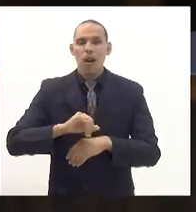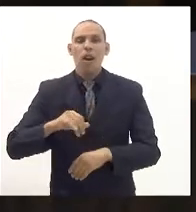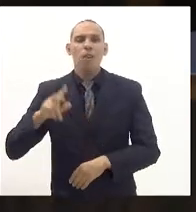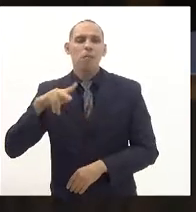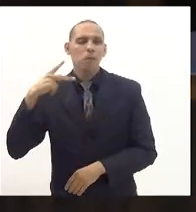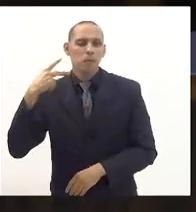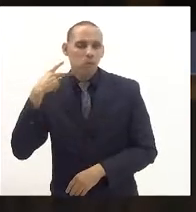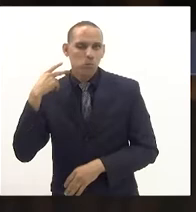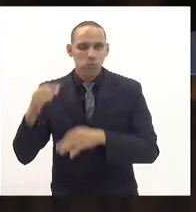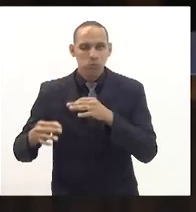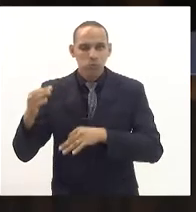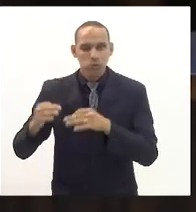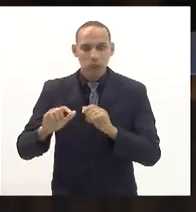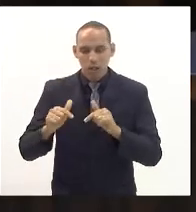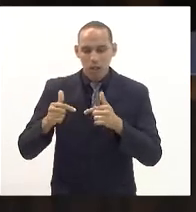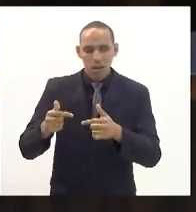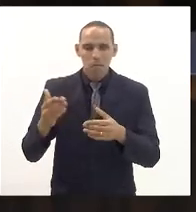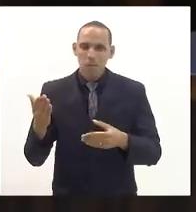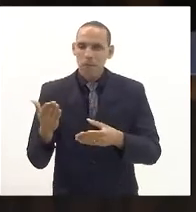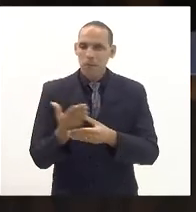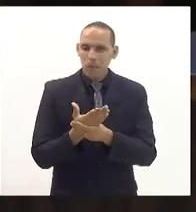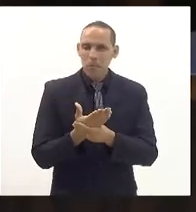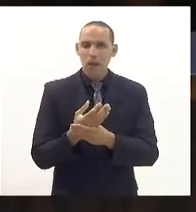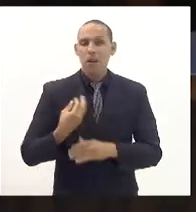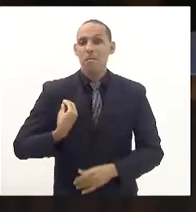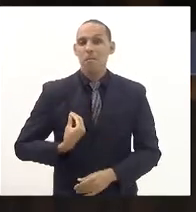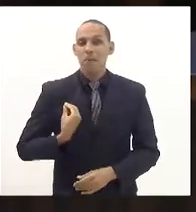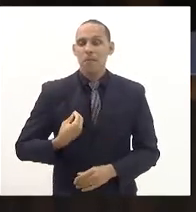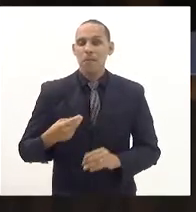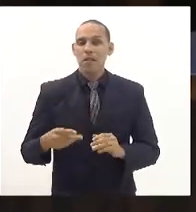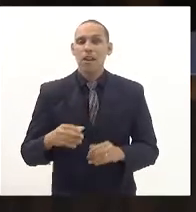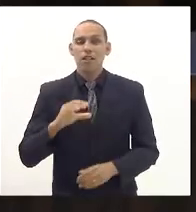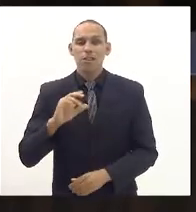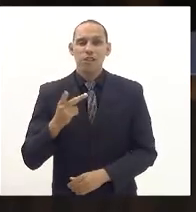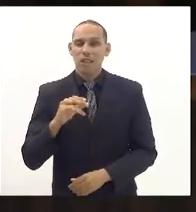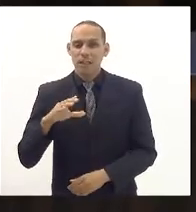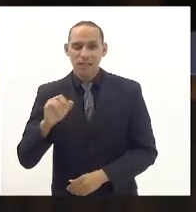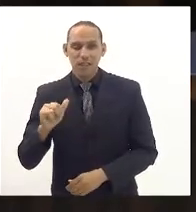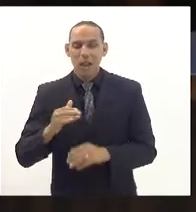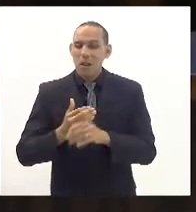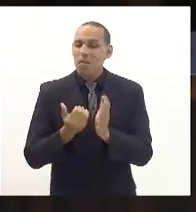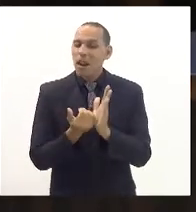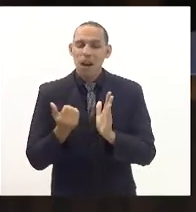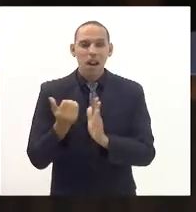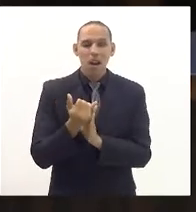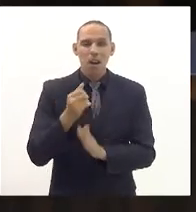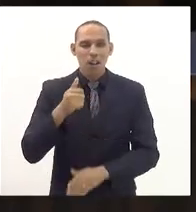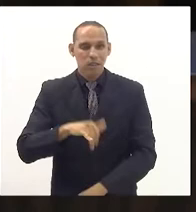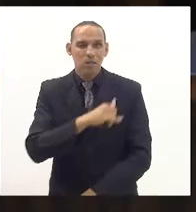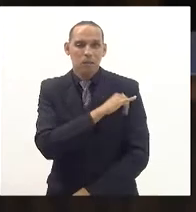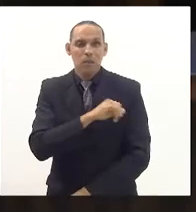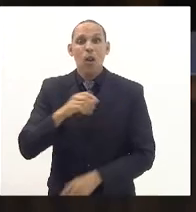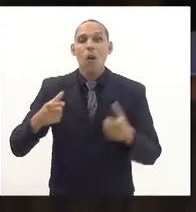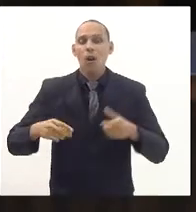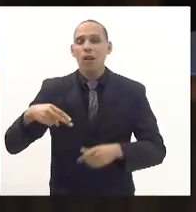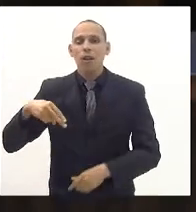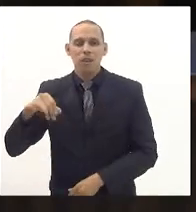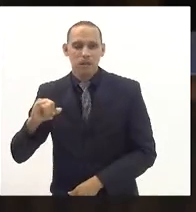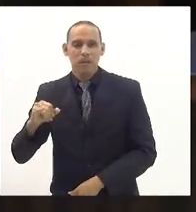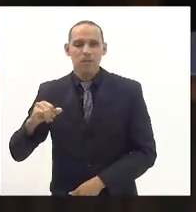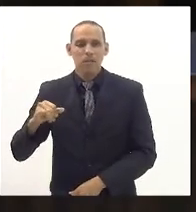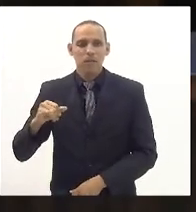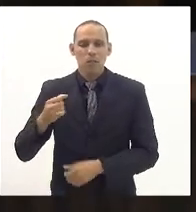atuou na investigação e no processo dos participantes da maior chacina do Estado do Rio de Janeiro ocorrido em Nova Iguaçu em